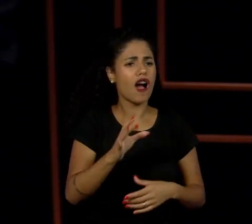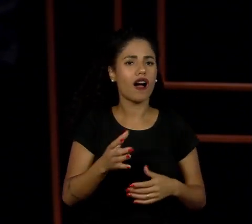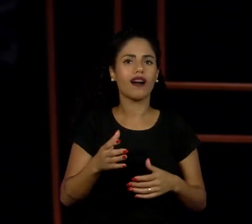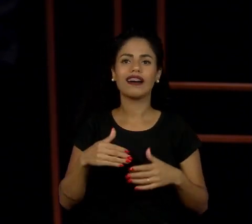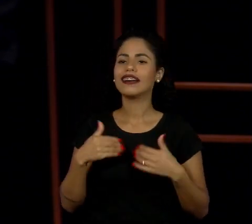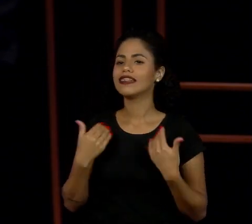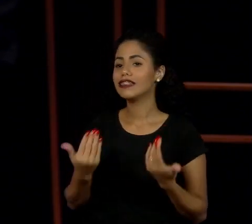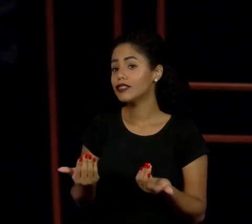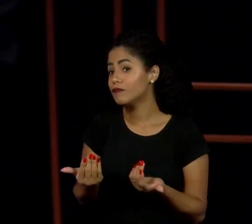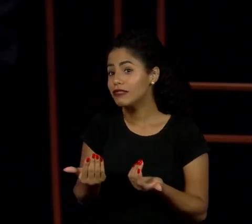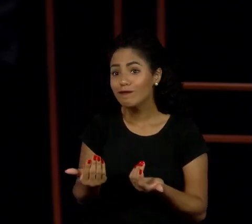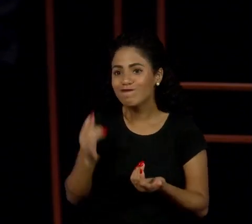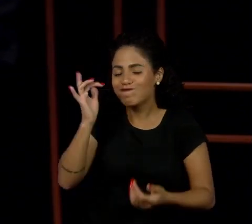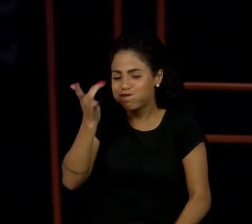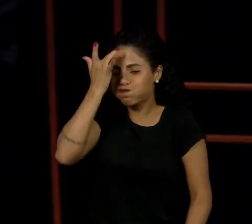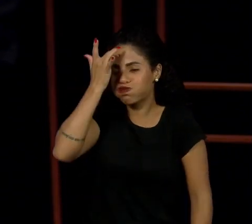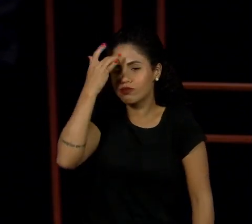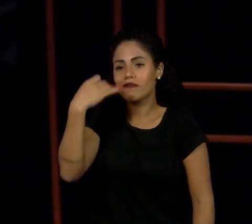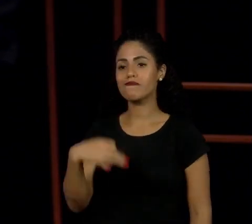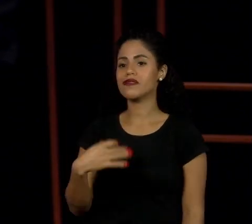E realmente foi um ensaio...